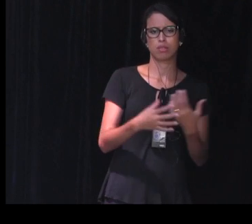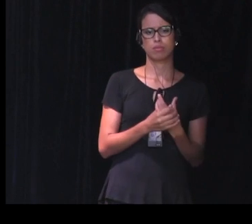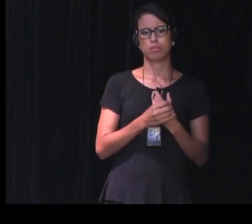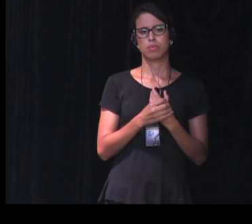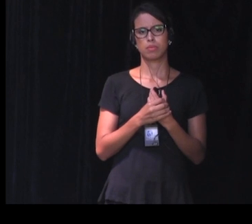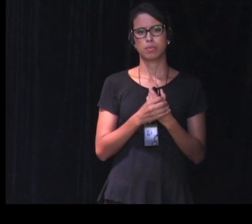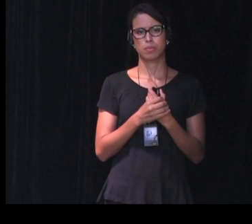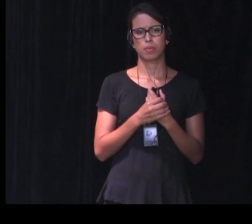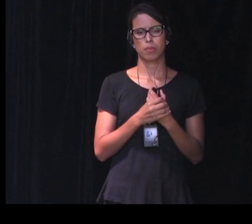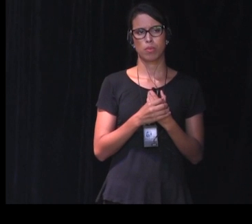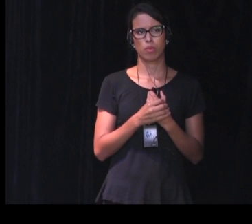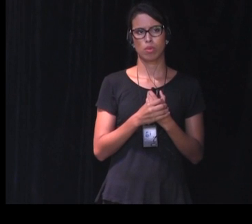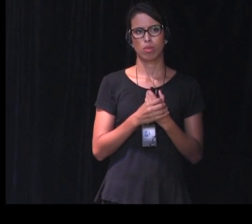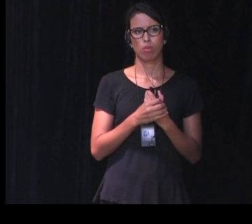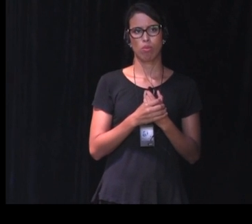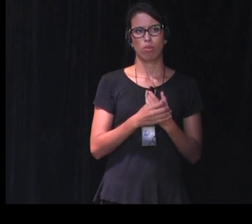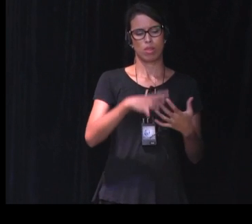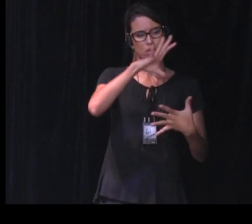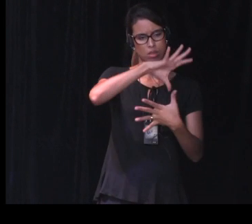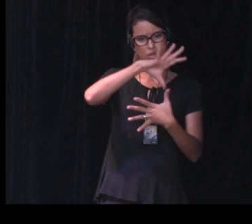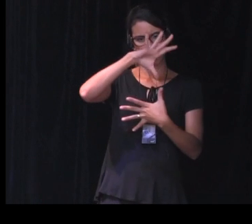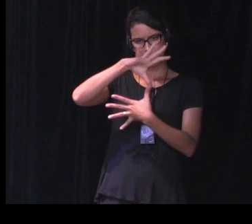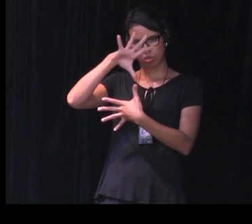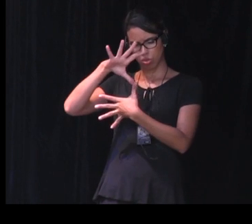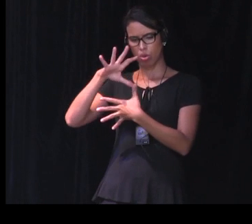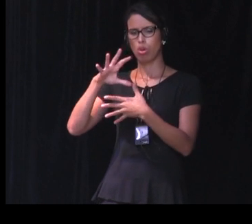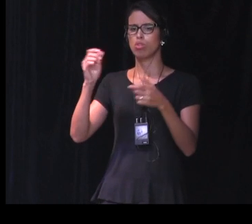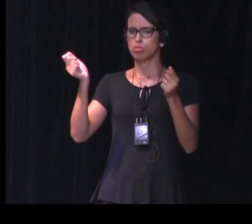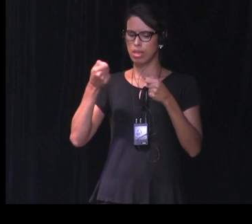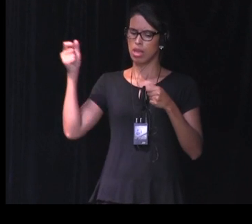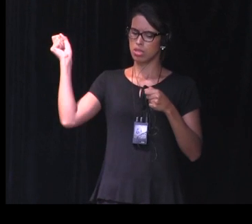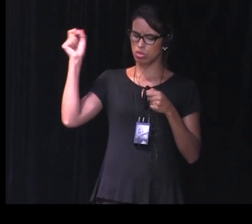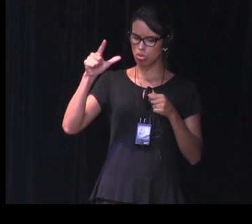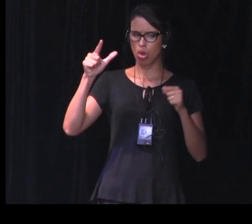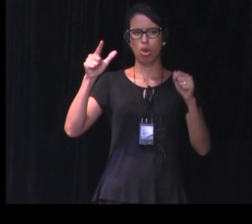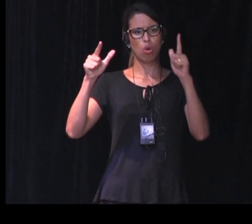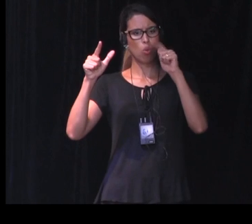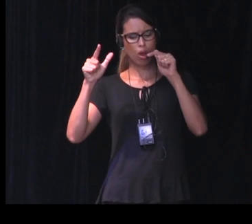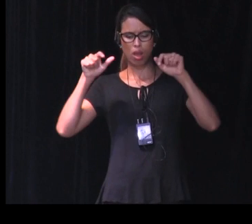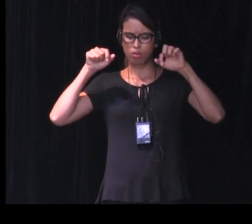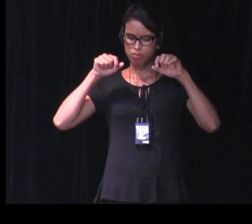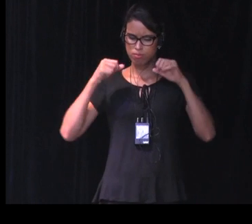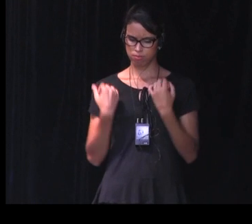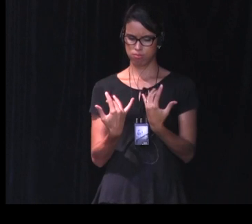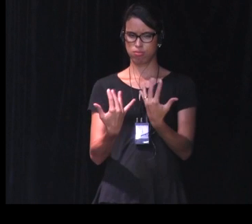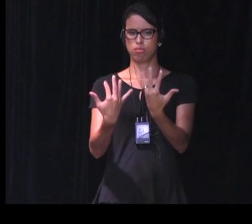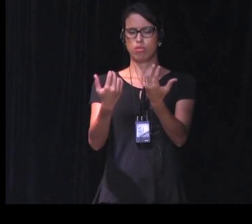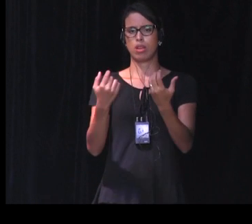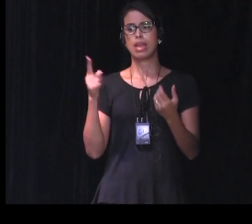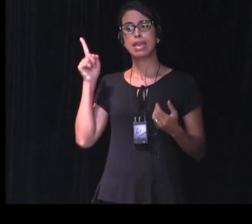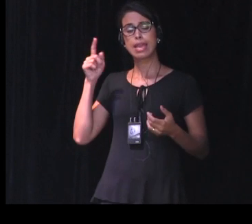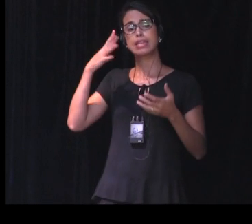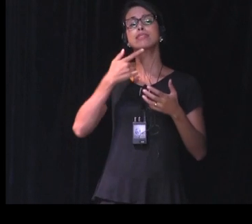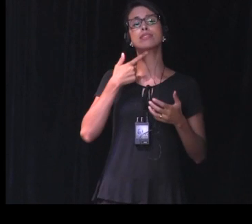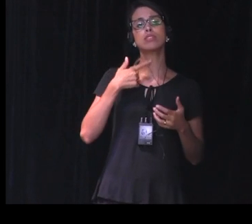E apesar de que pedi para o governo um território para aclimatar plantas, quero que esse lugar se